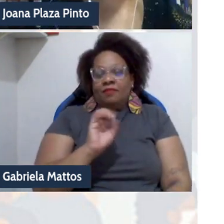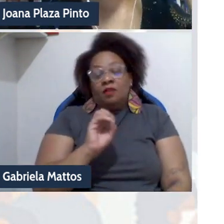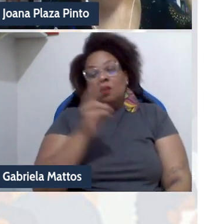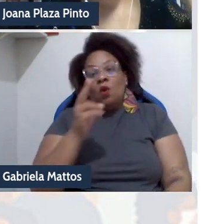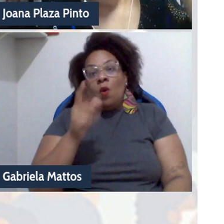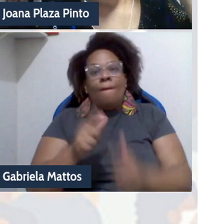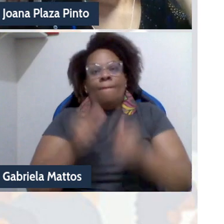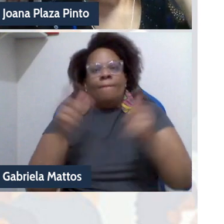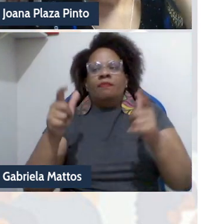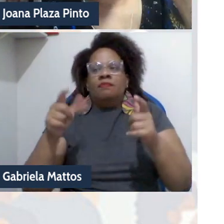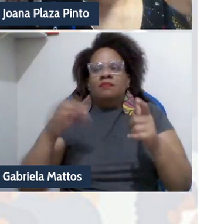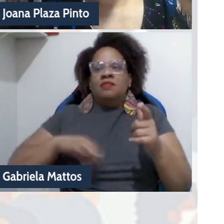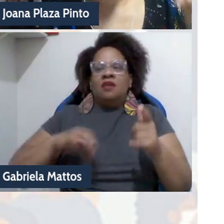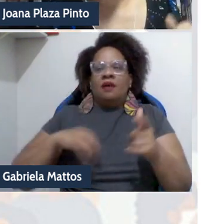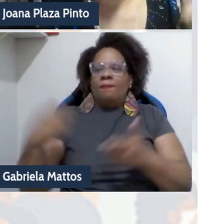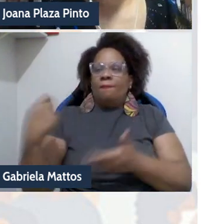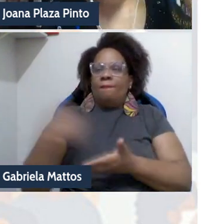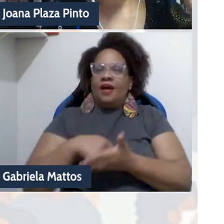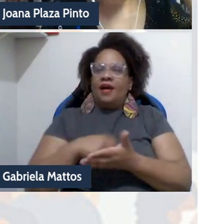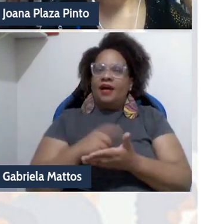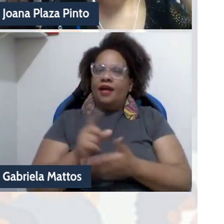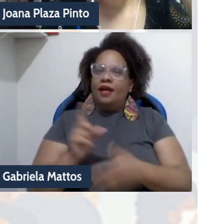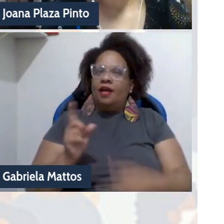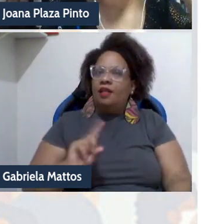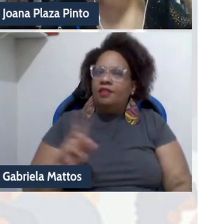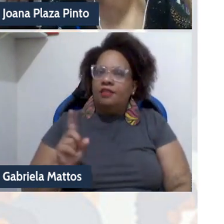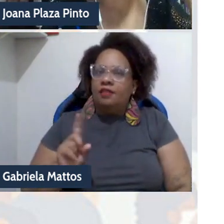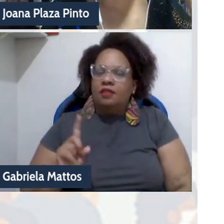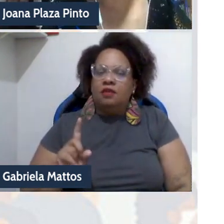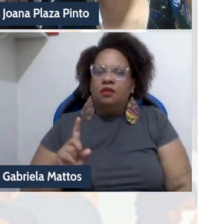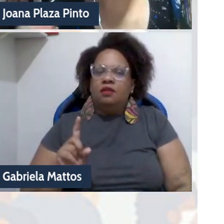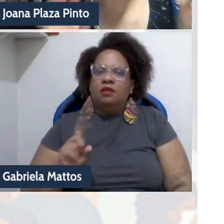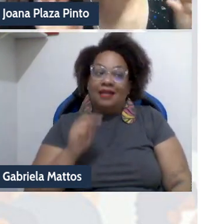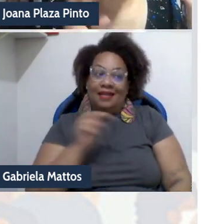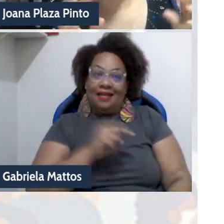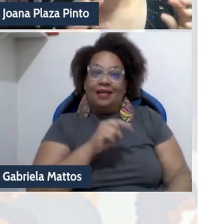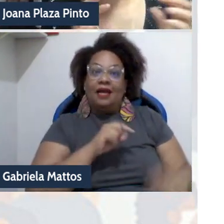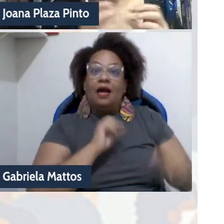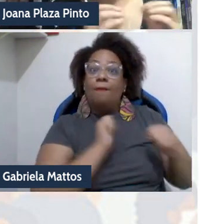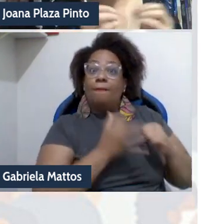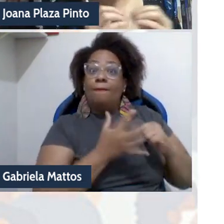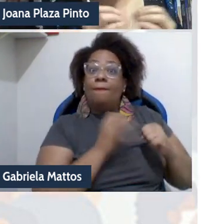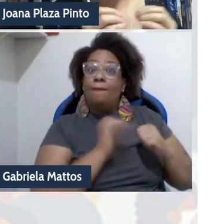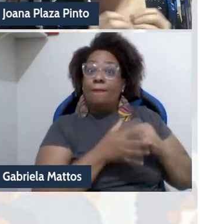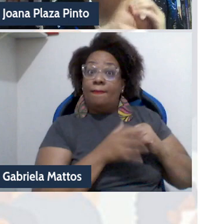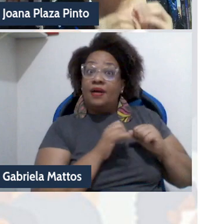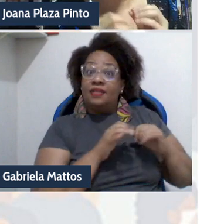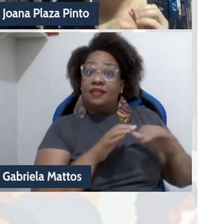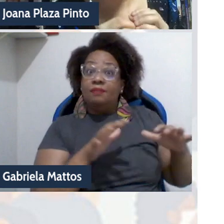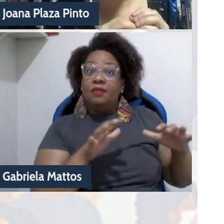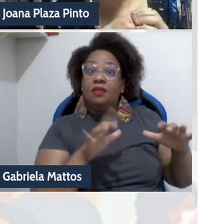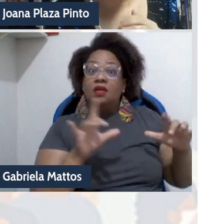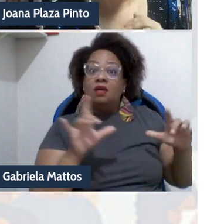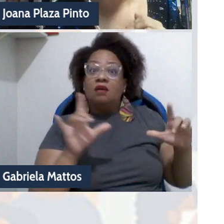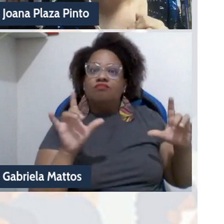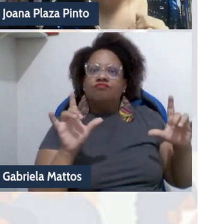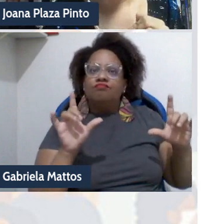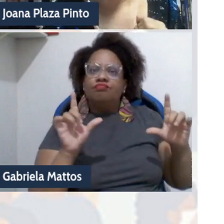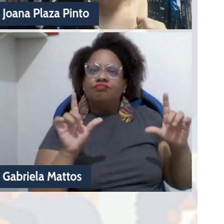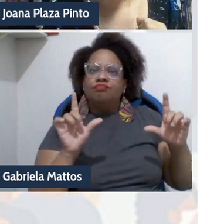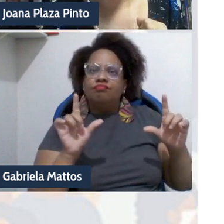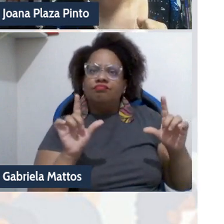remuneradas, que durante a pandemia elas encurtaram a sua rede de sobreposições